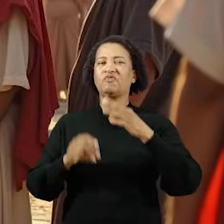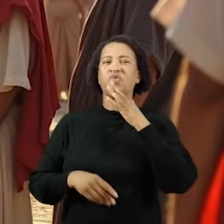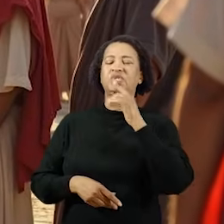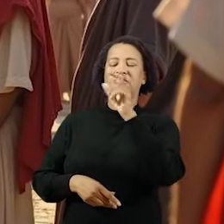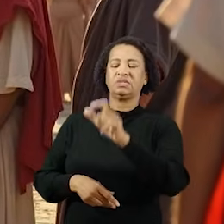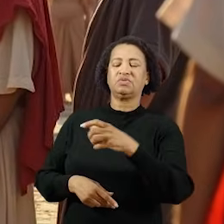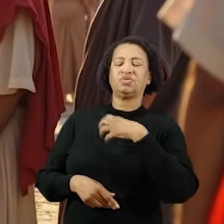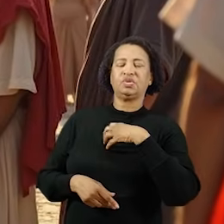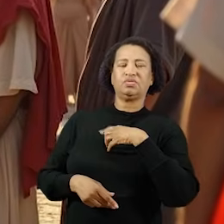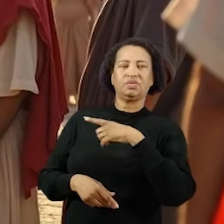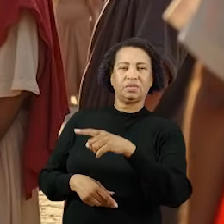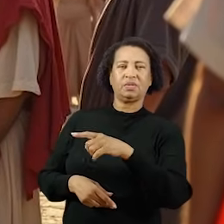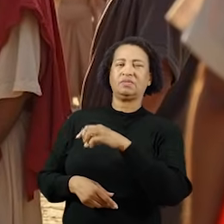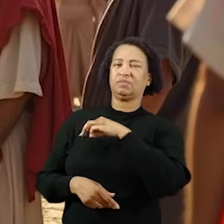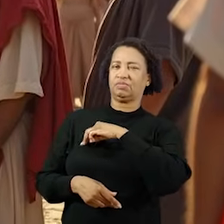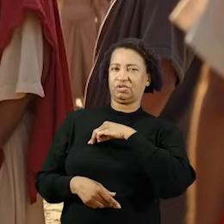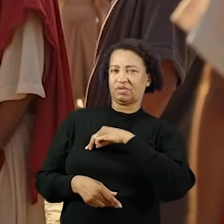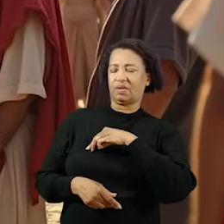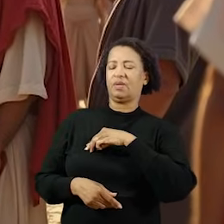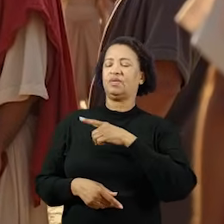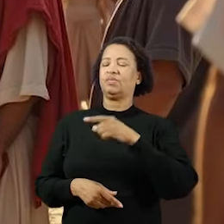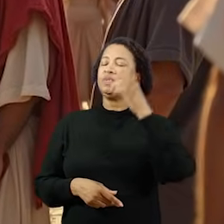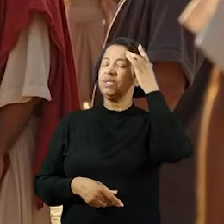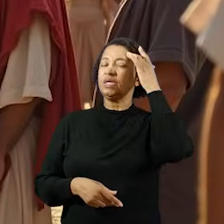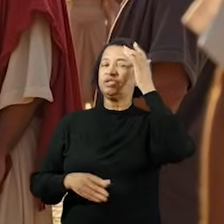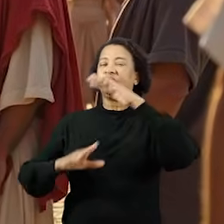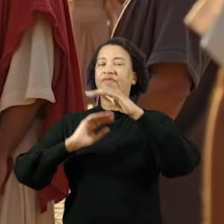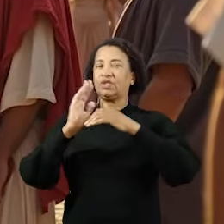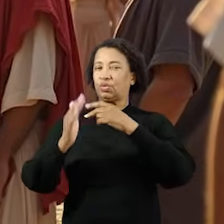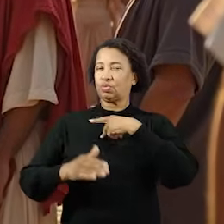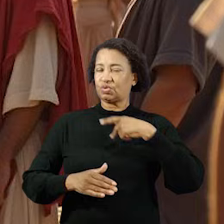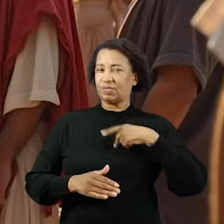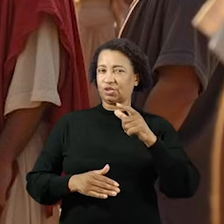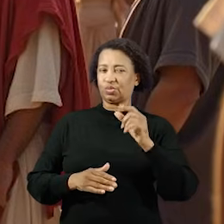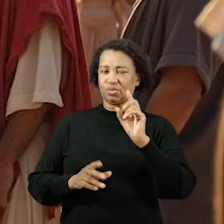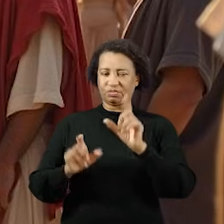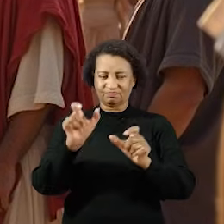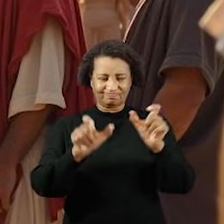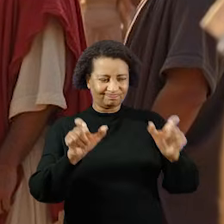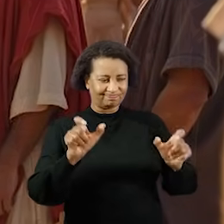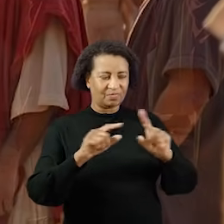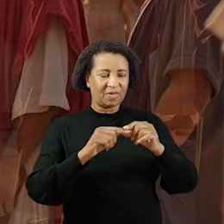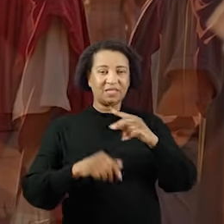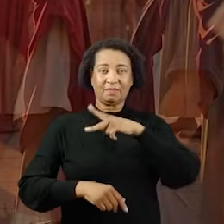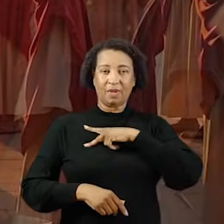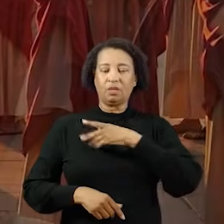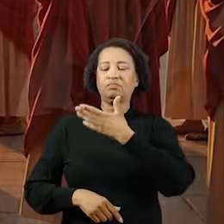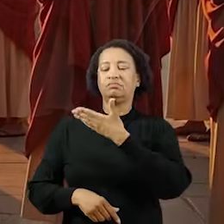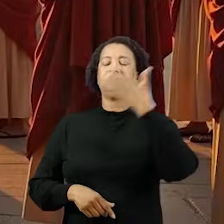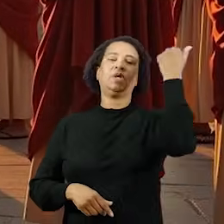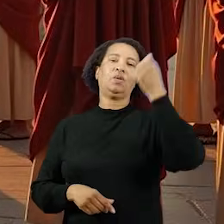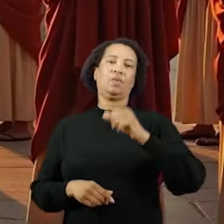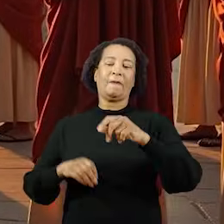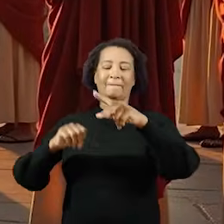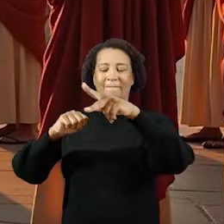de ministério e achavam que de todos os pastores ele era o melhor. E não davam muito valor para Pedro ou